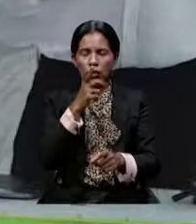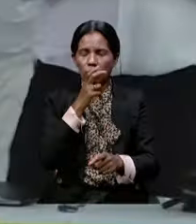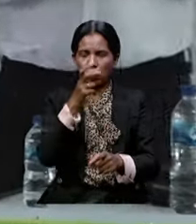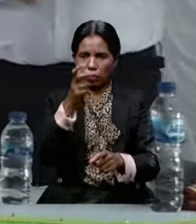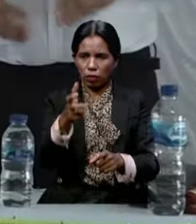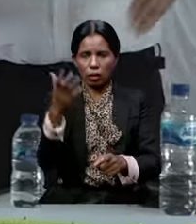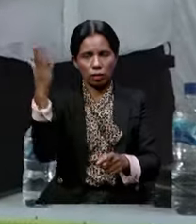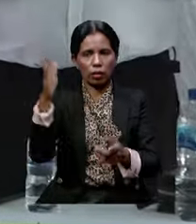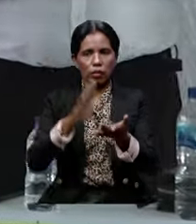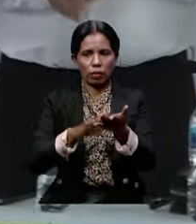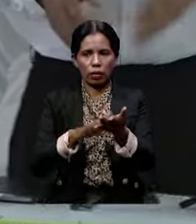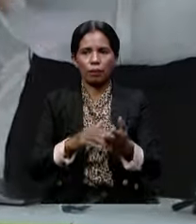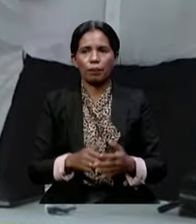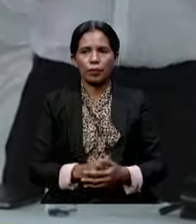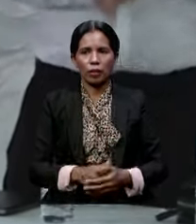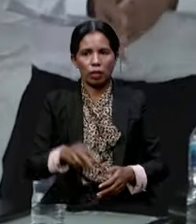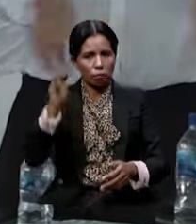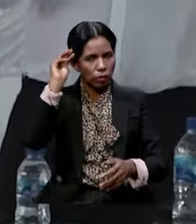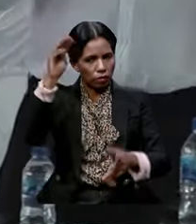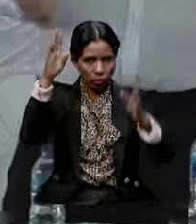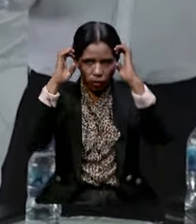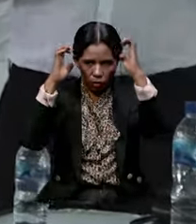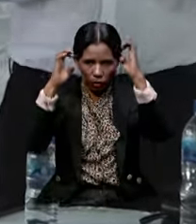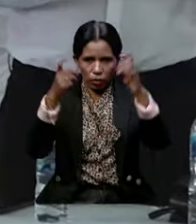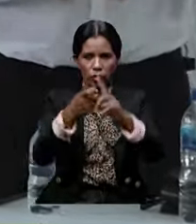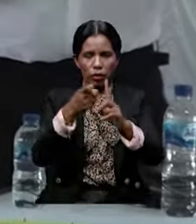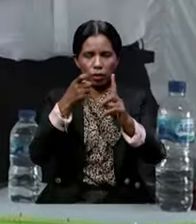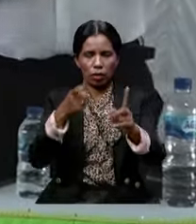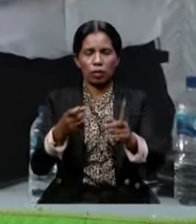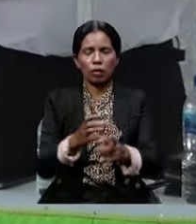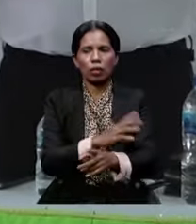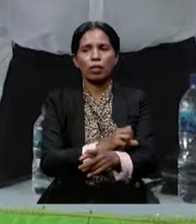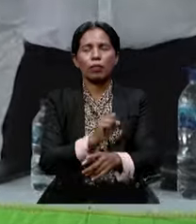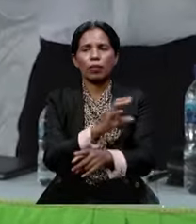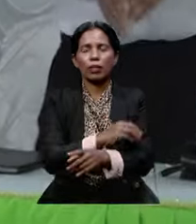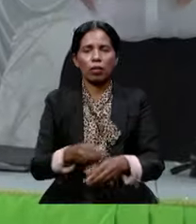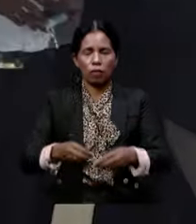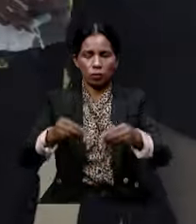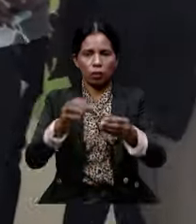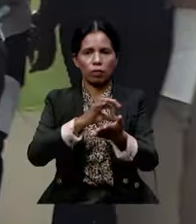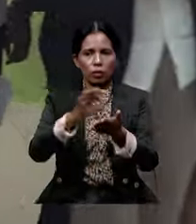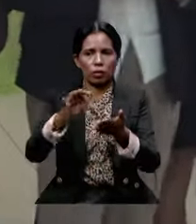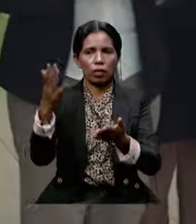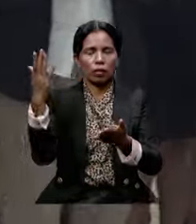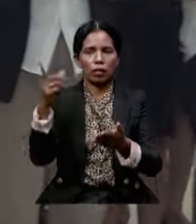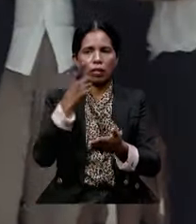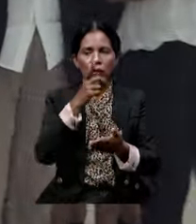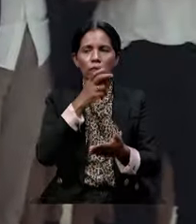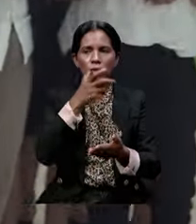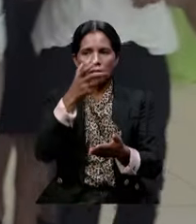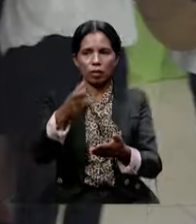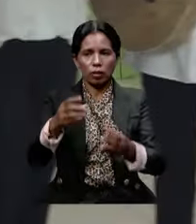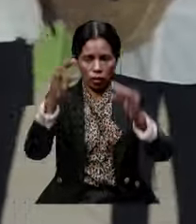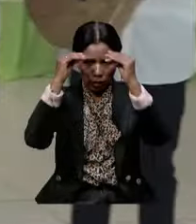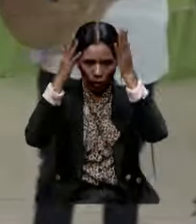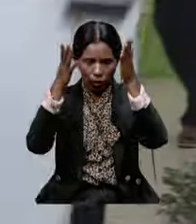de aula. Antes, no Ministério da Educação, Lihusi Infordepemos, foi formação e a área Lian Português para o